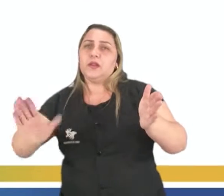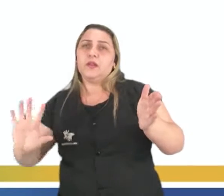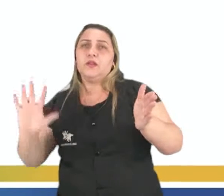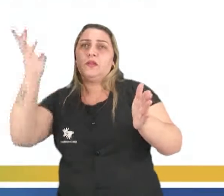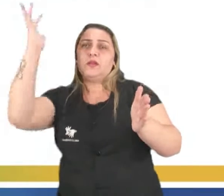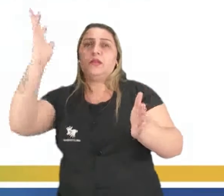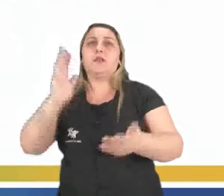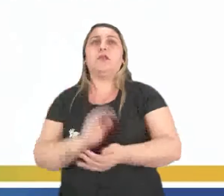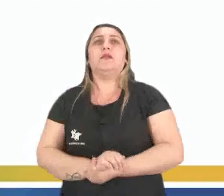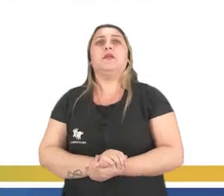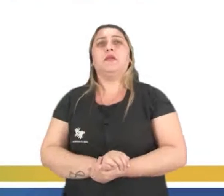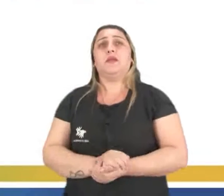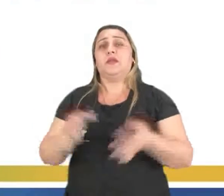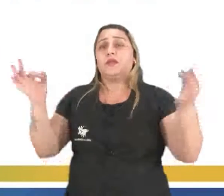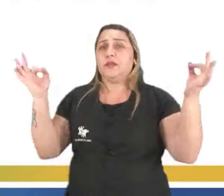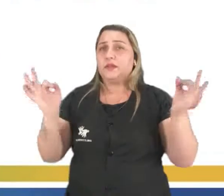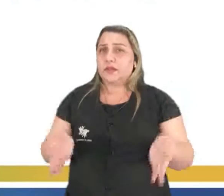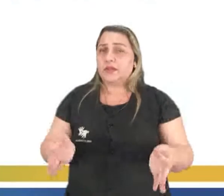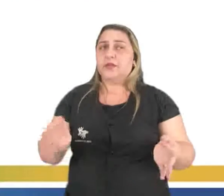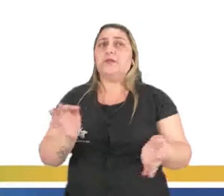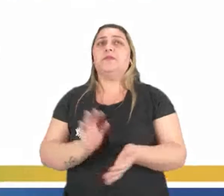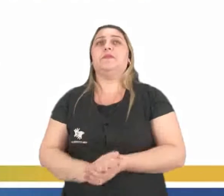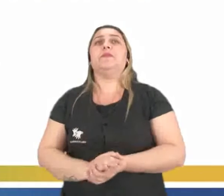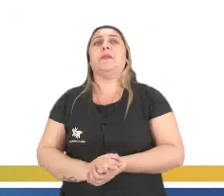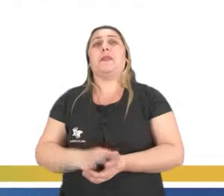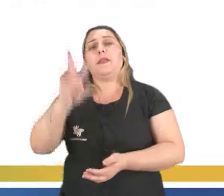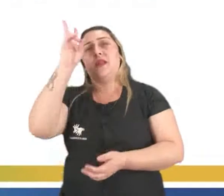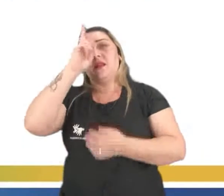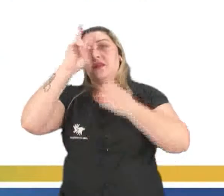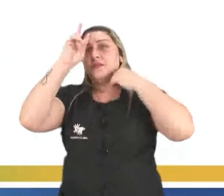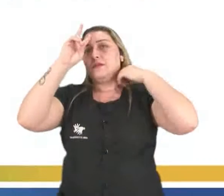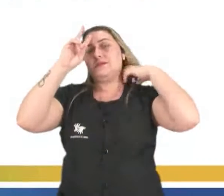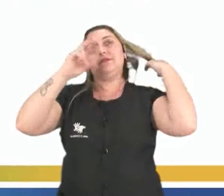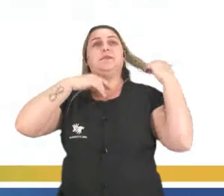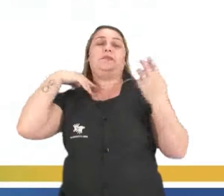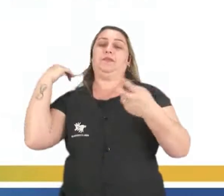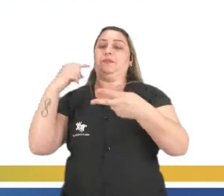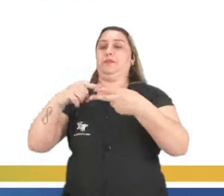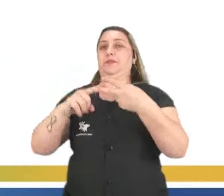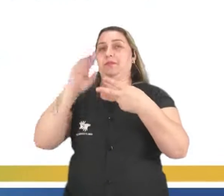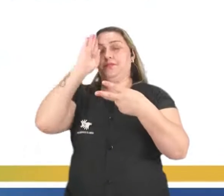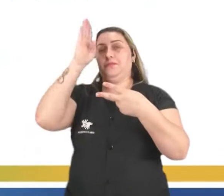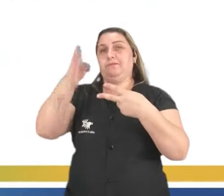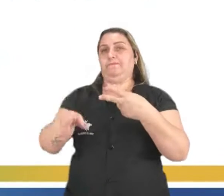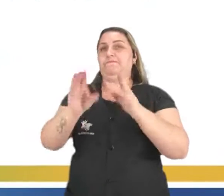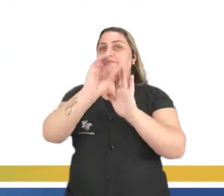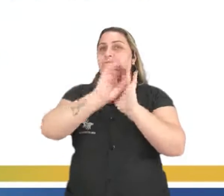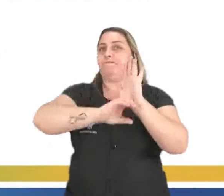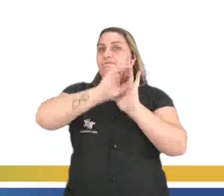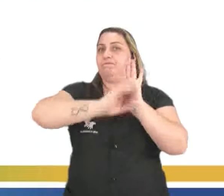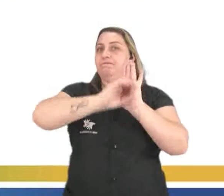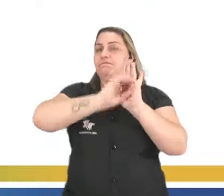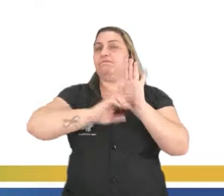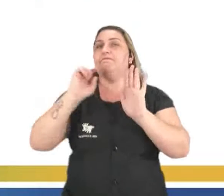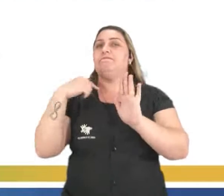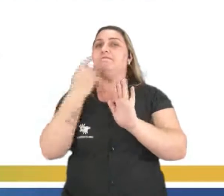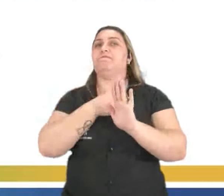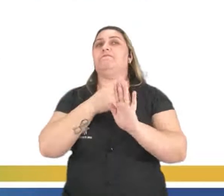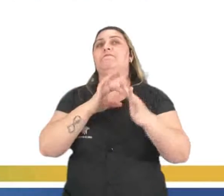fatos. Certinho? Aí vale aí lembrar dois princípios, dois conceitos em relação à